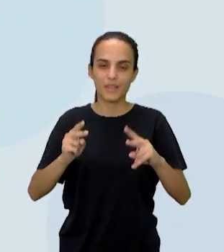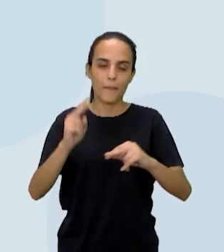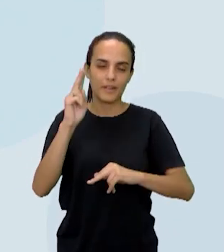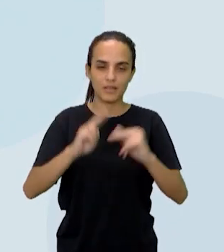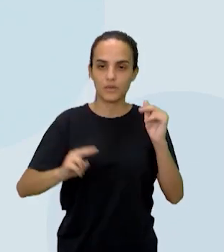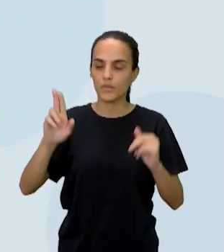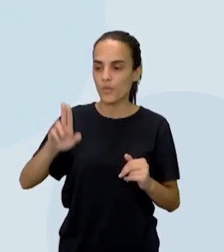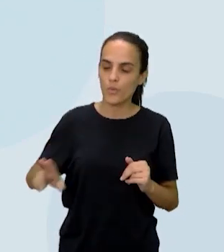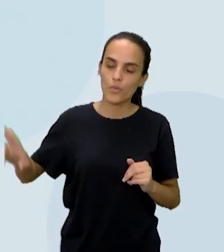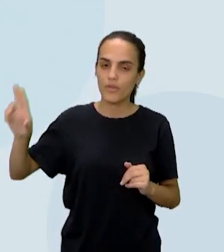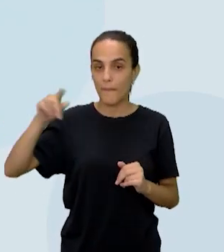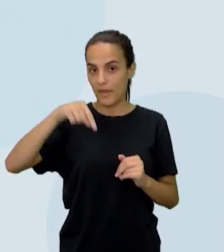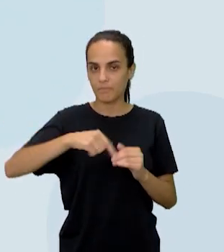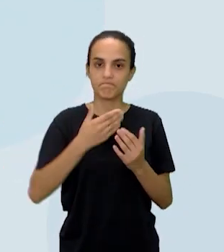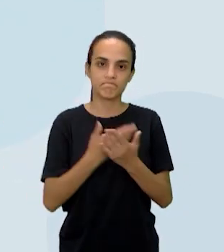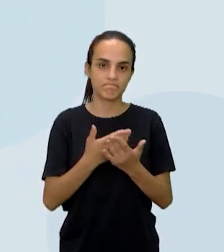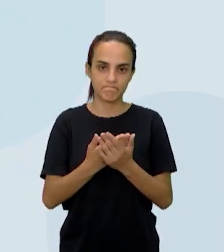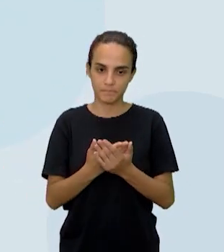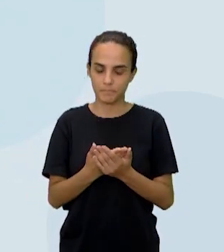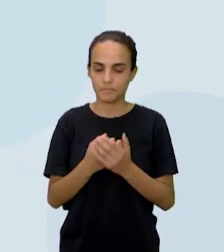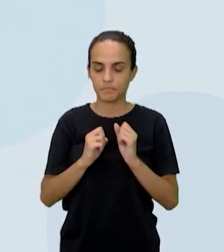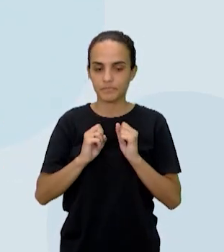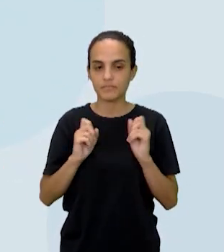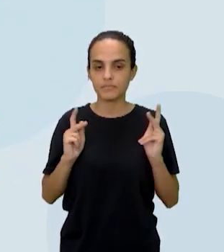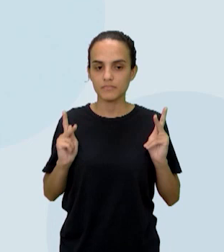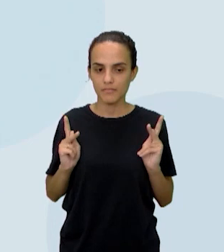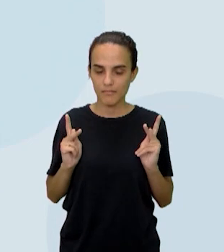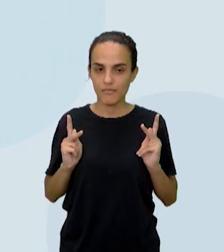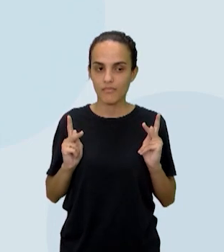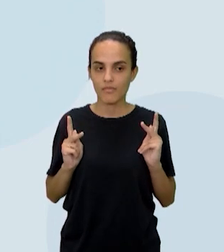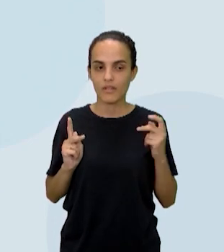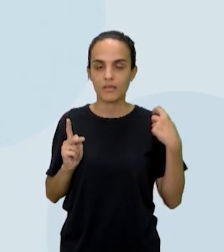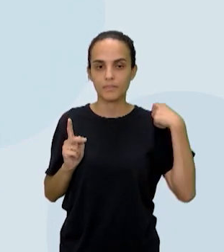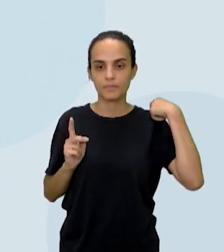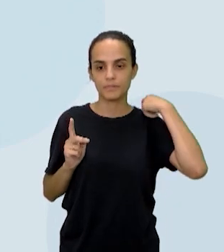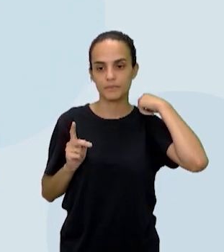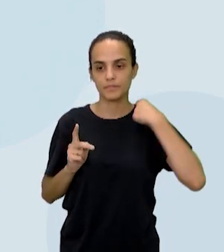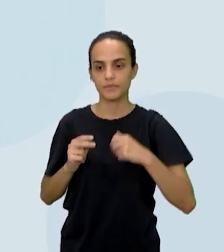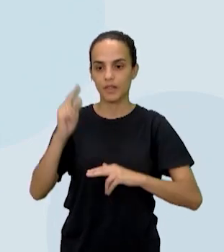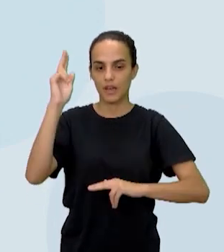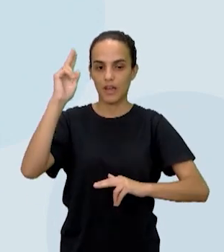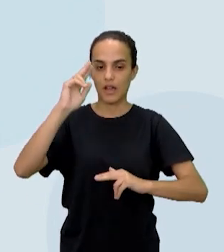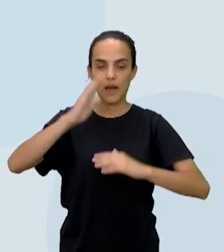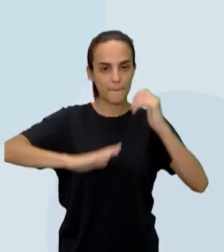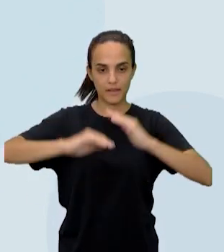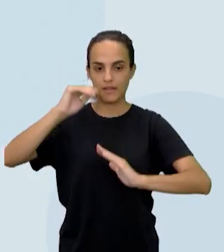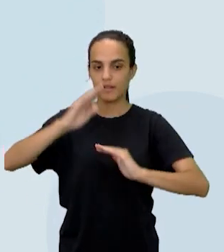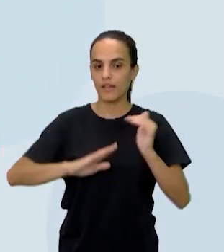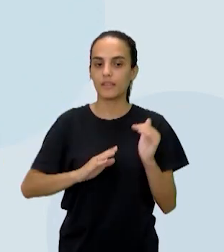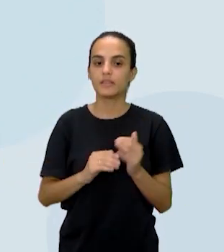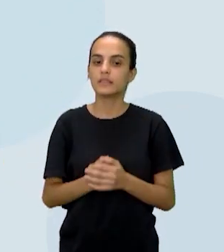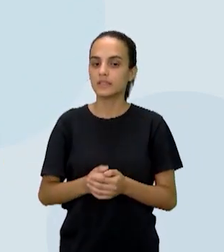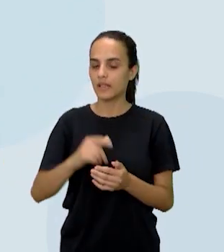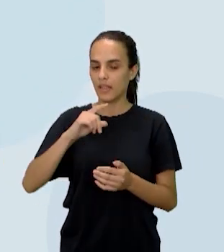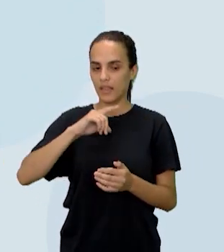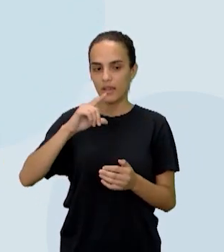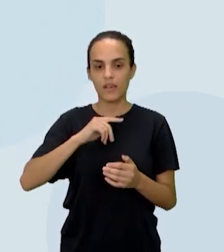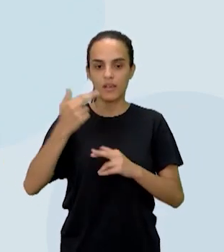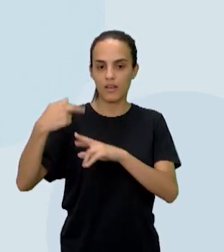vamos usar para esta aula, está nas escolas e no site da EFAP. A habilidade: estabelecer